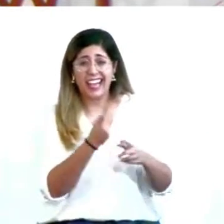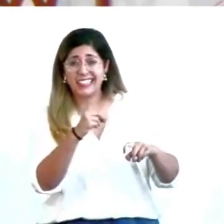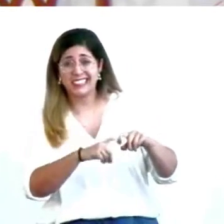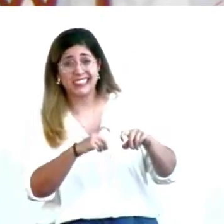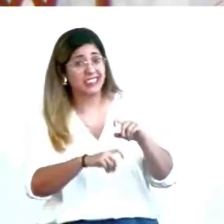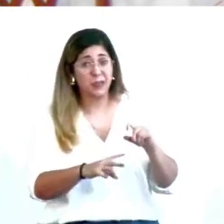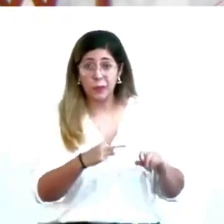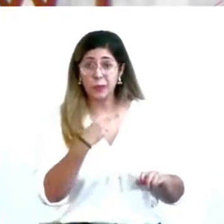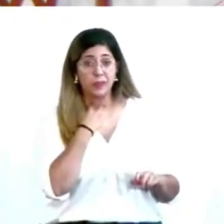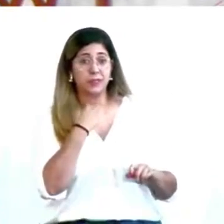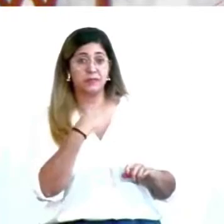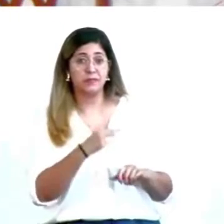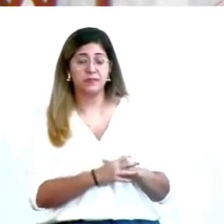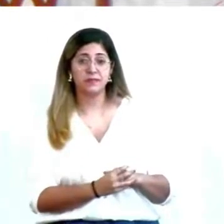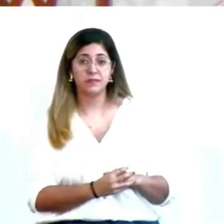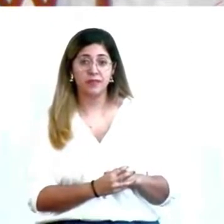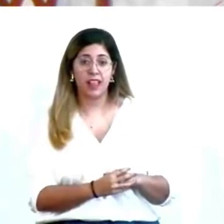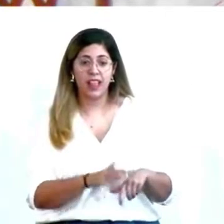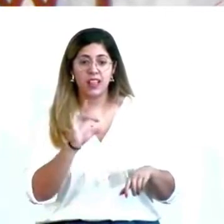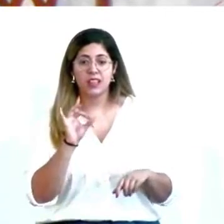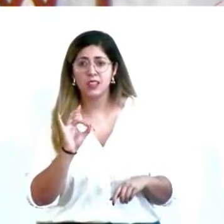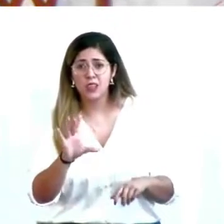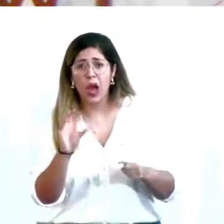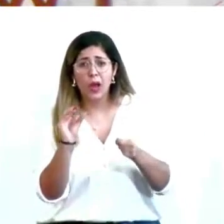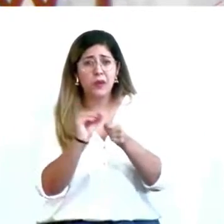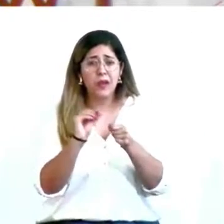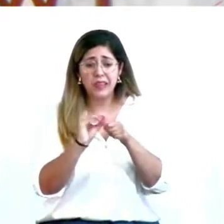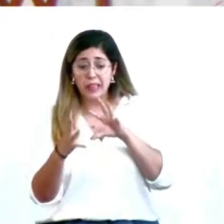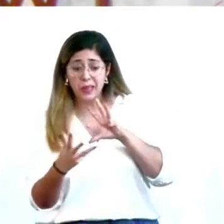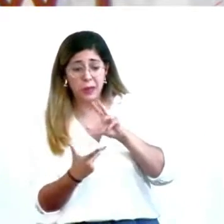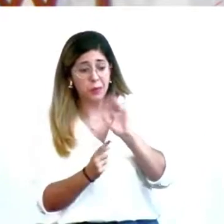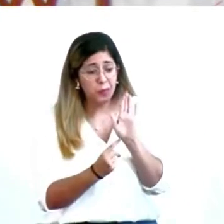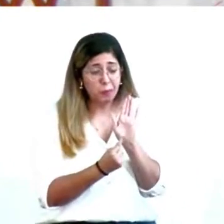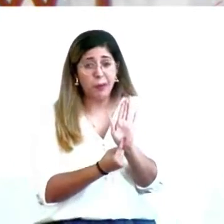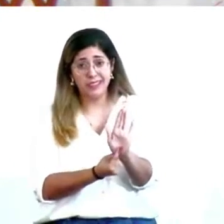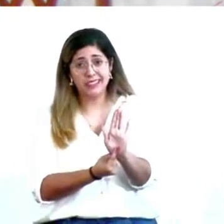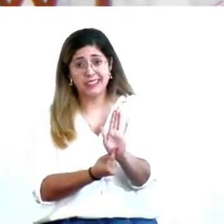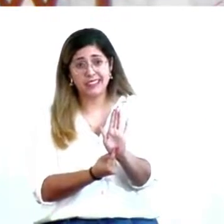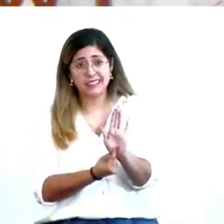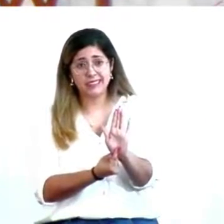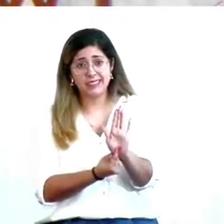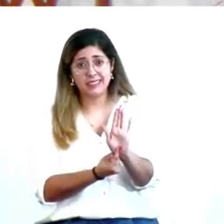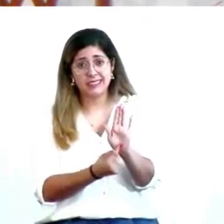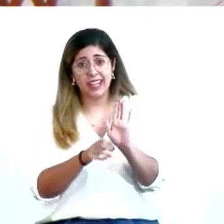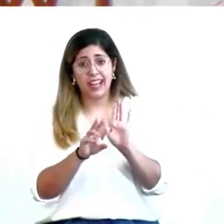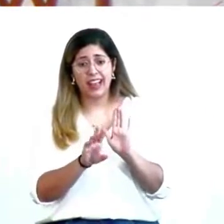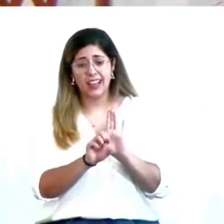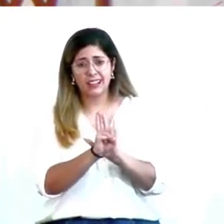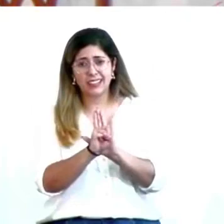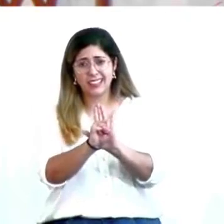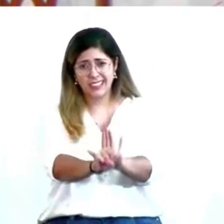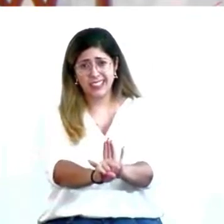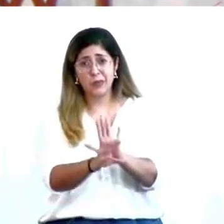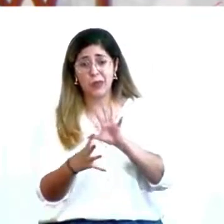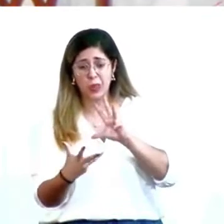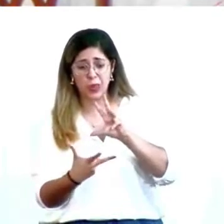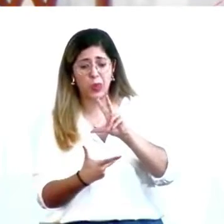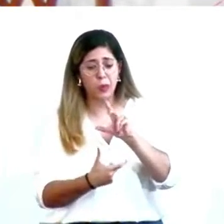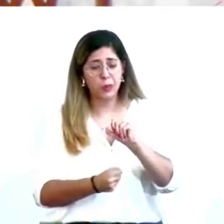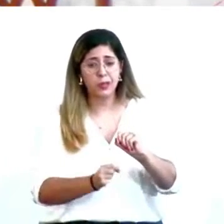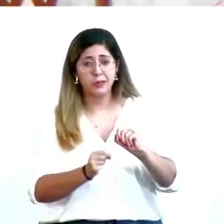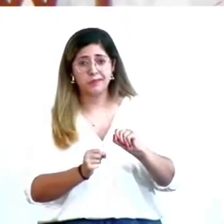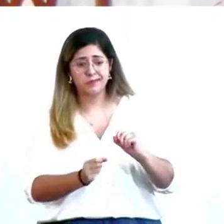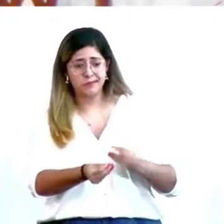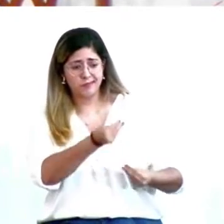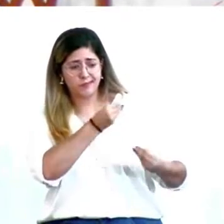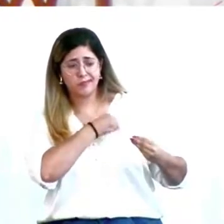você só é uma representação do que é o mundo em você, e não daquilo que Cristo é em você. Ou seja, há um grande